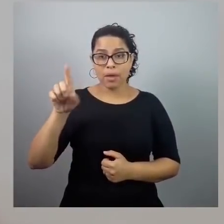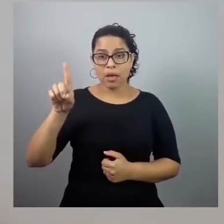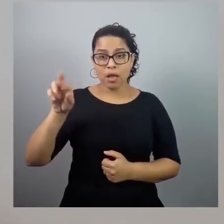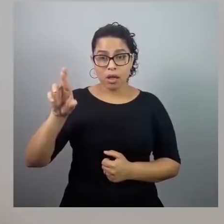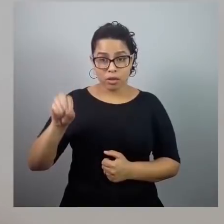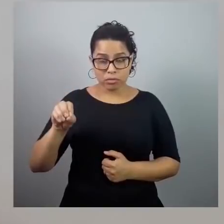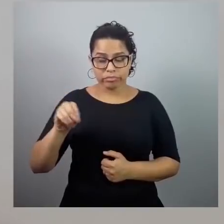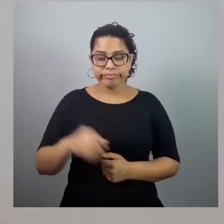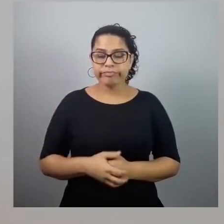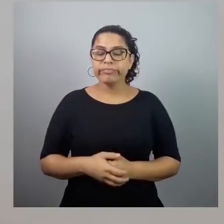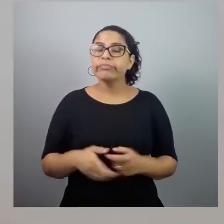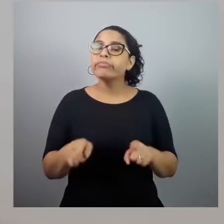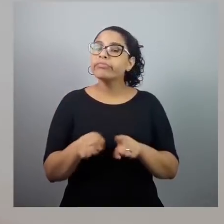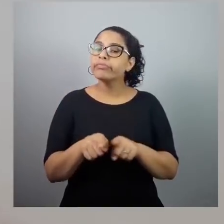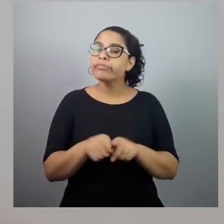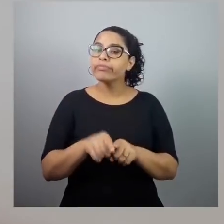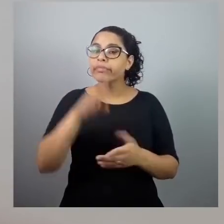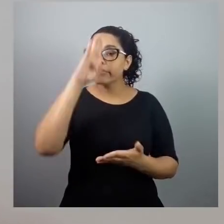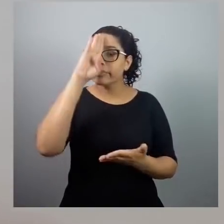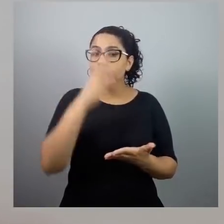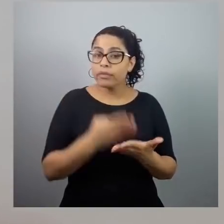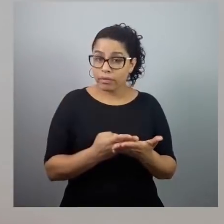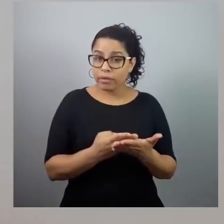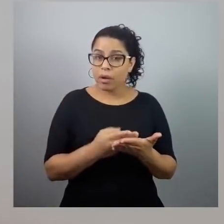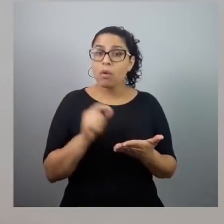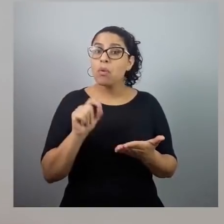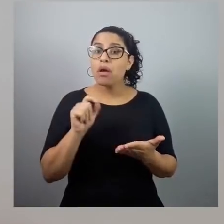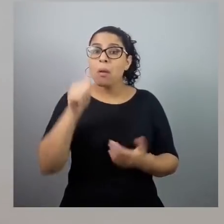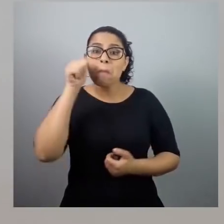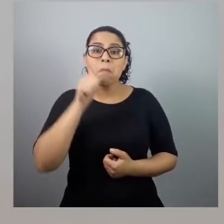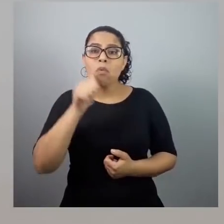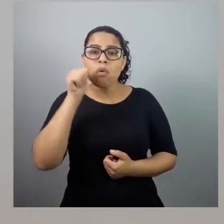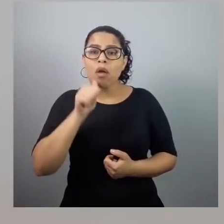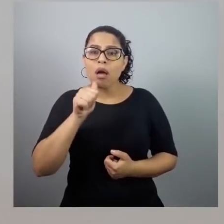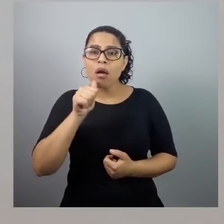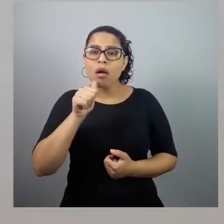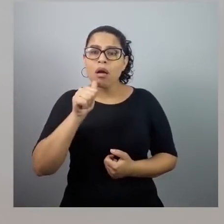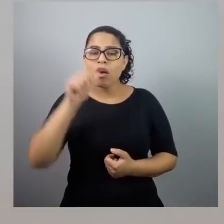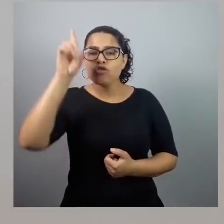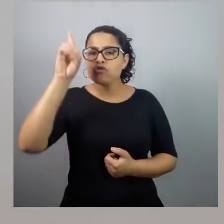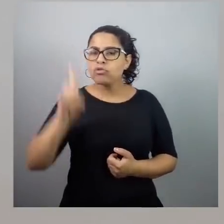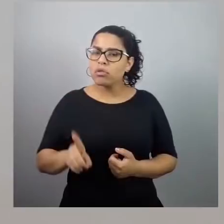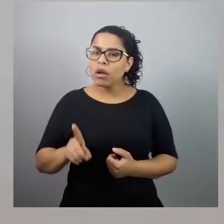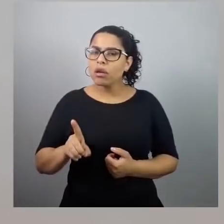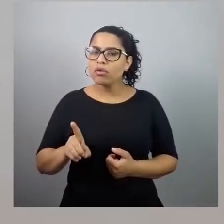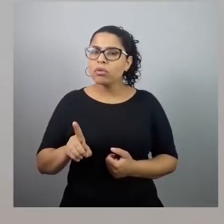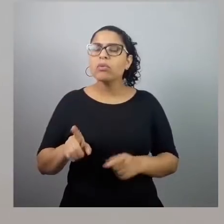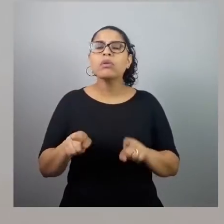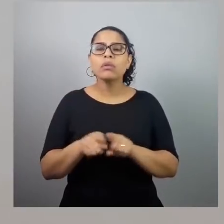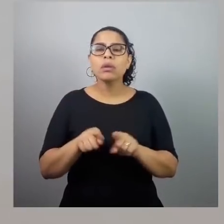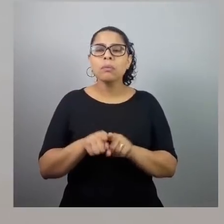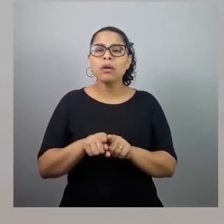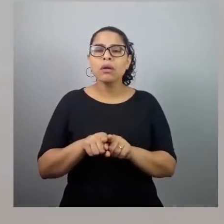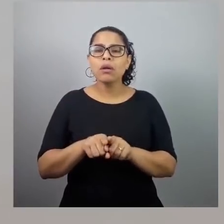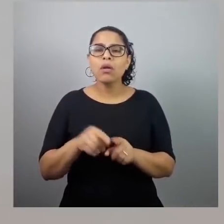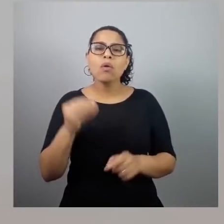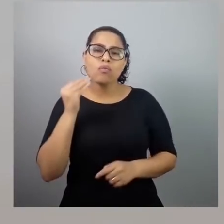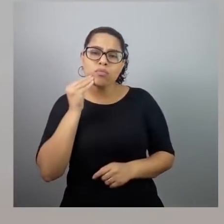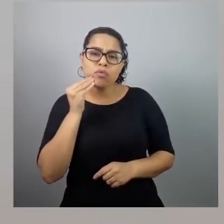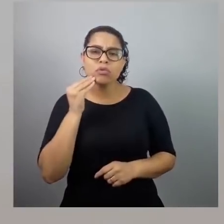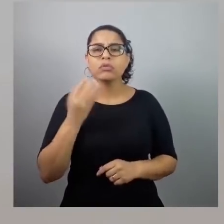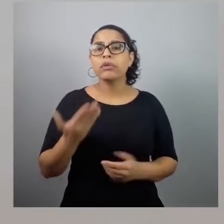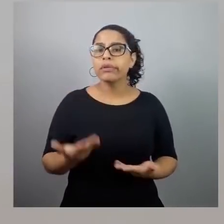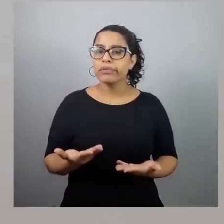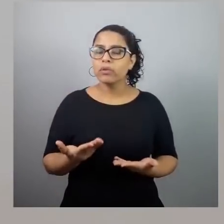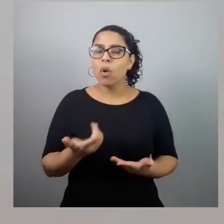Seja por acreditarem que a mulher não deveria ter os mesmos direitos, e oportunidades, ou que o negro e